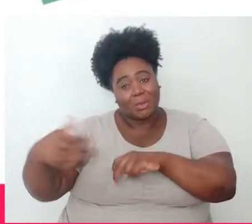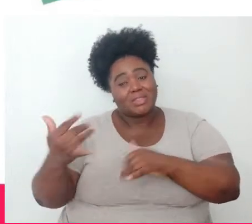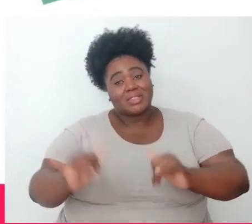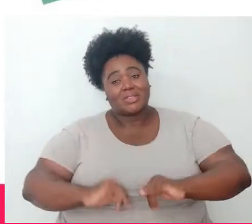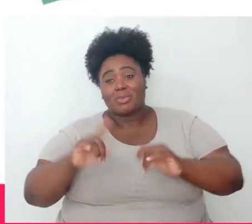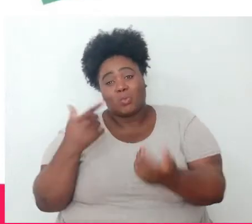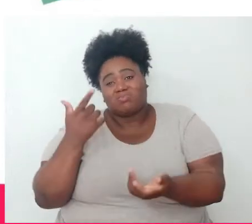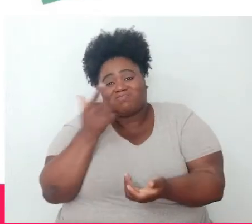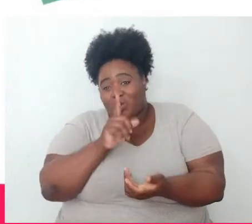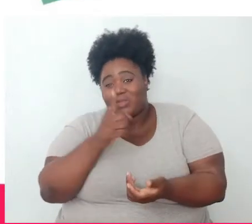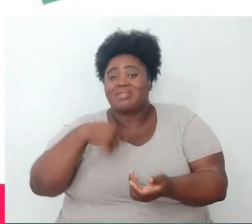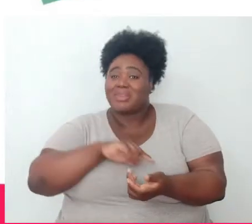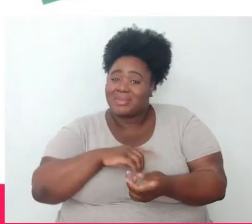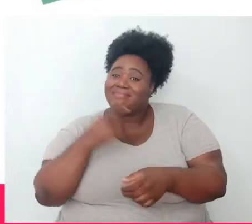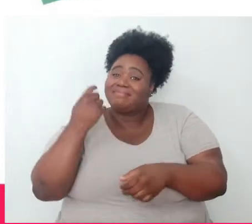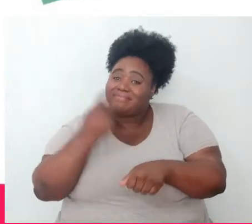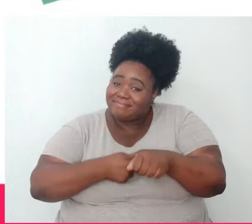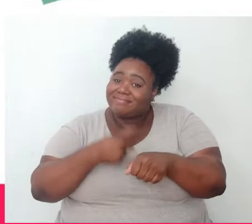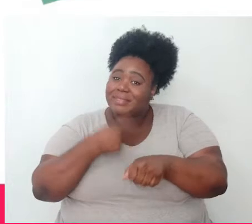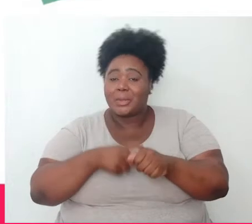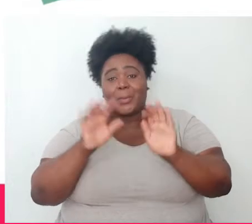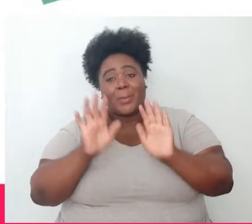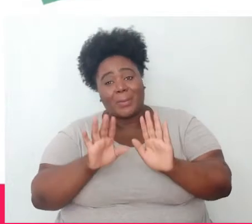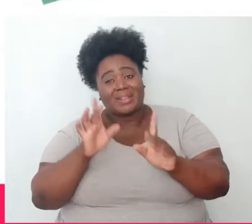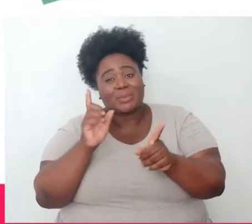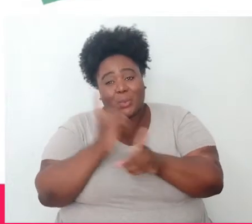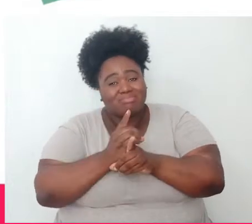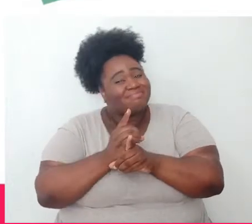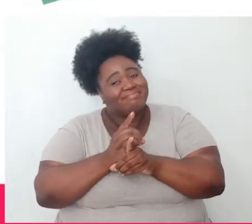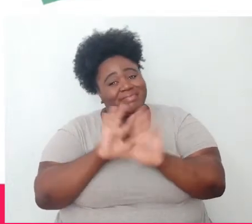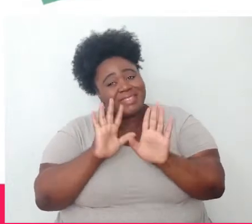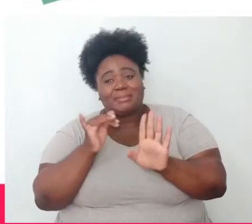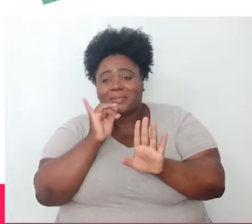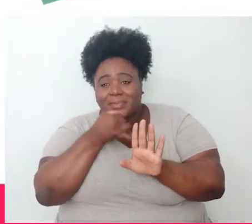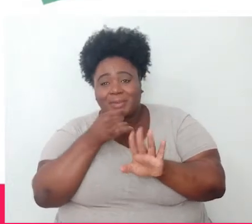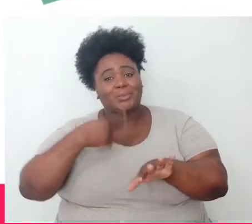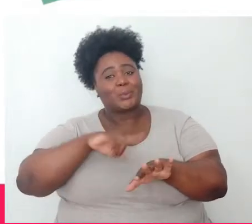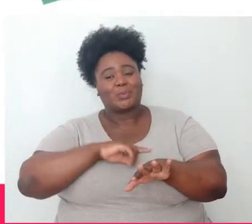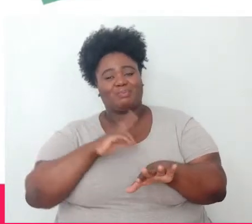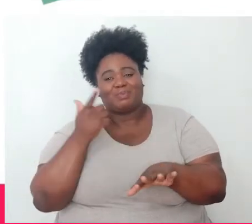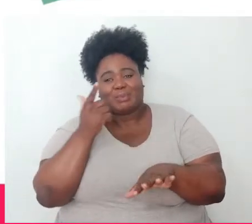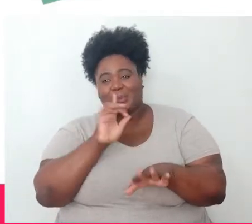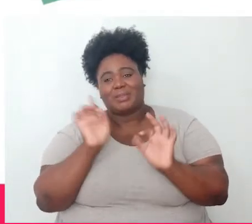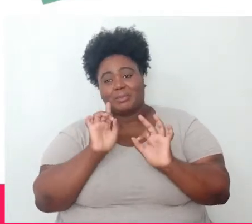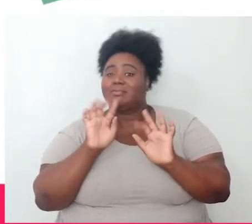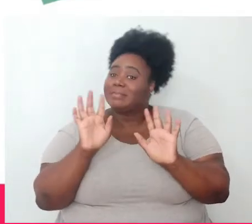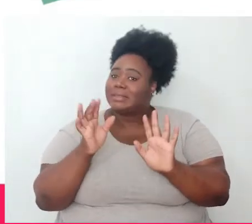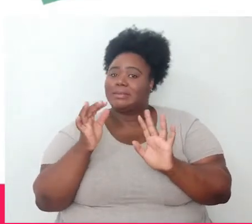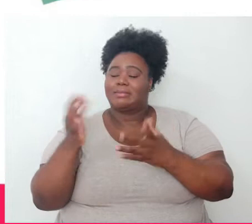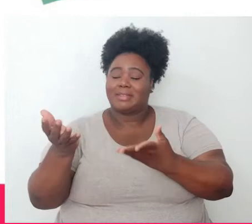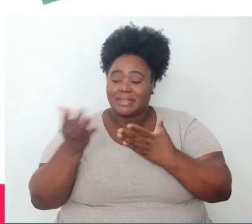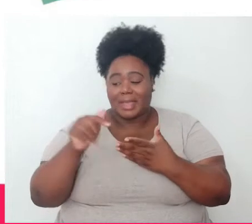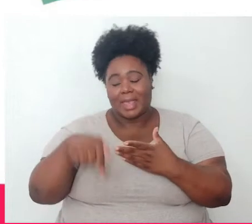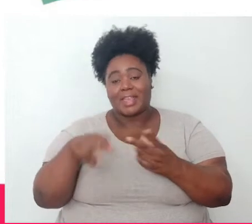conseguiram. Tentamos aqui por mais de 3 vezes esse encontro e, infelizmente, não foi possível recebê-lo aqui ao